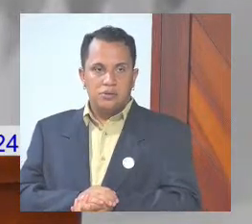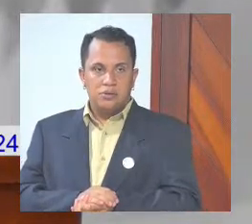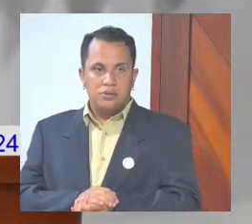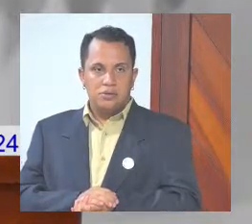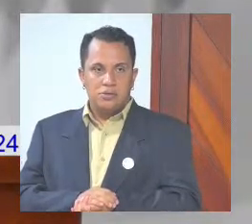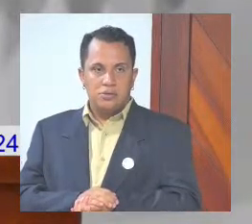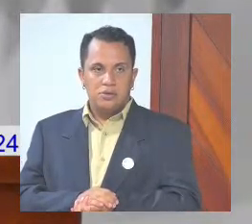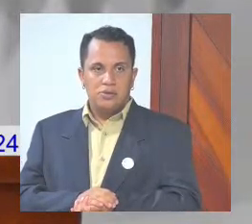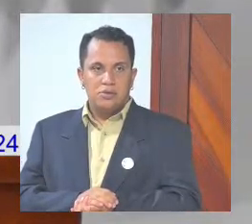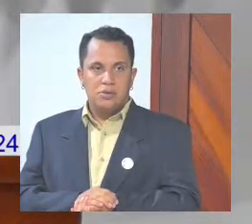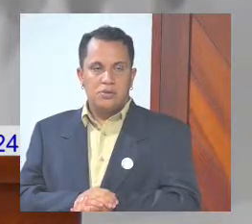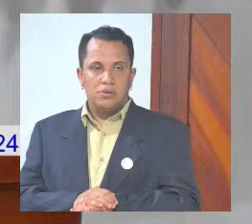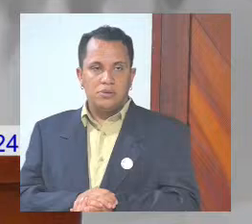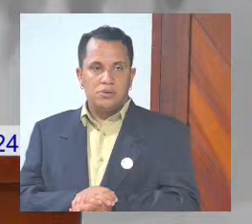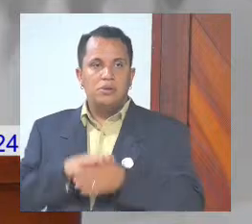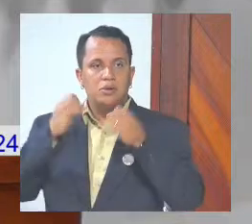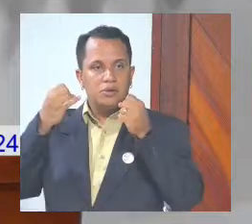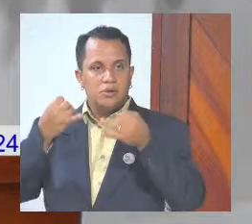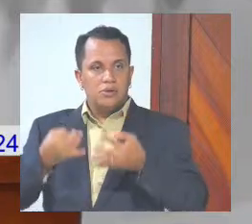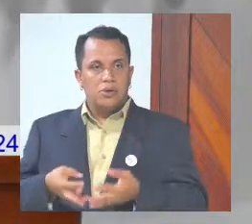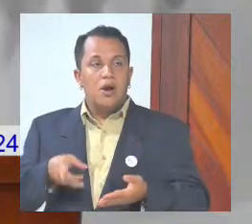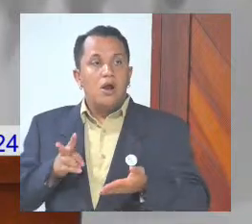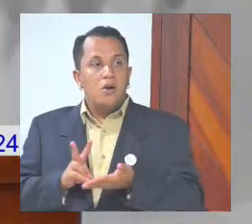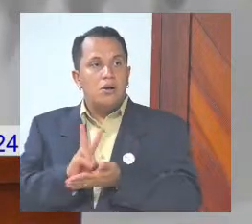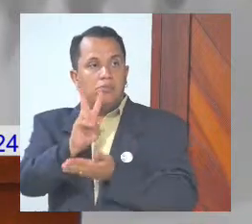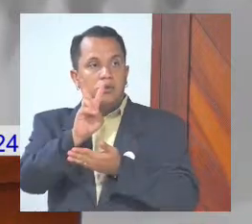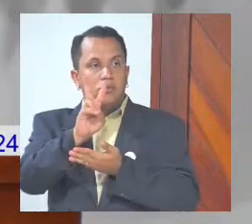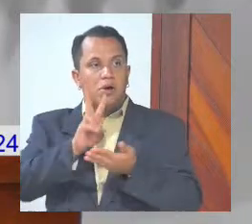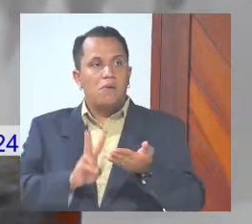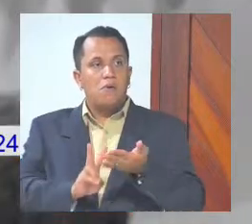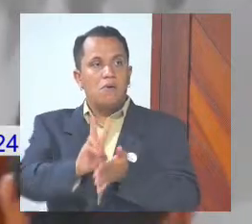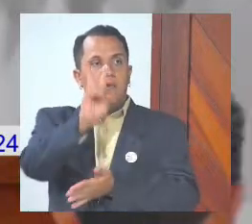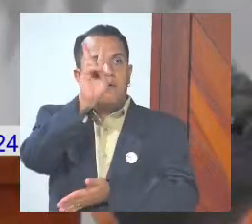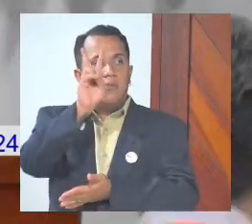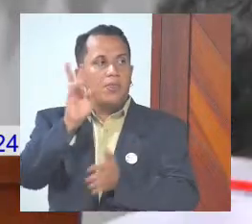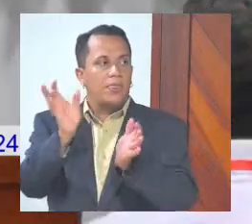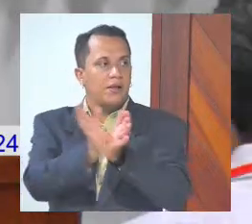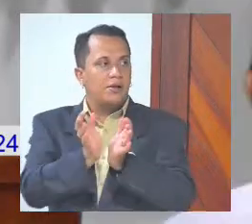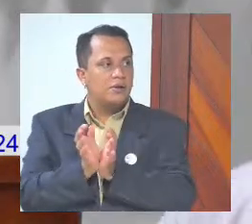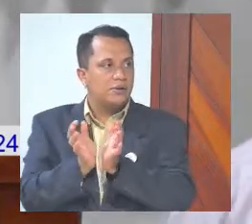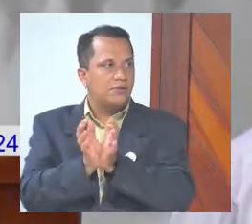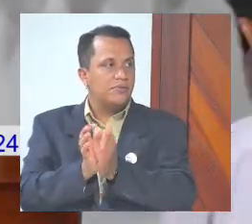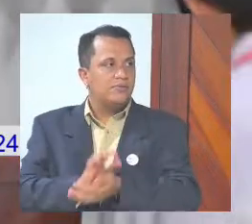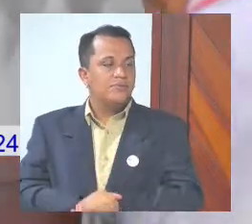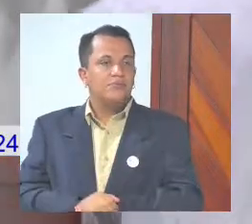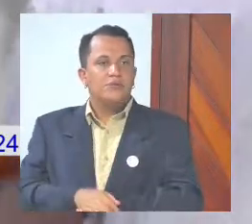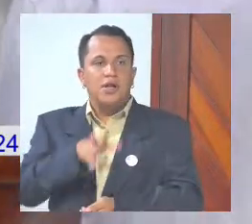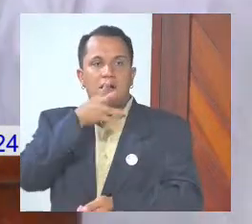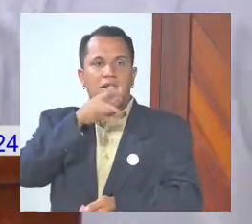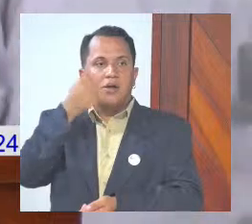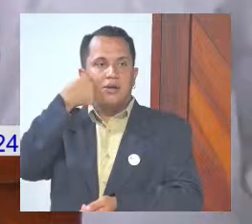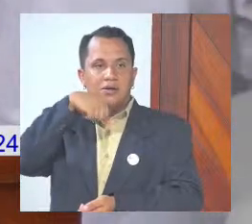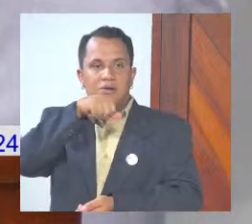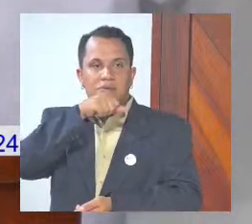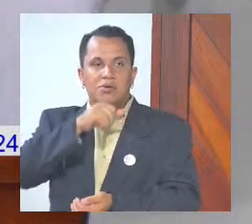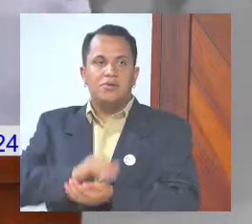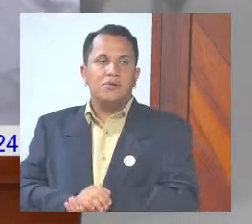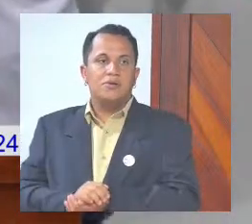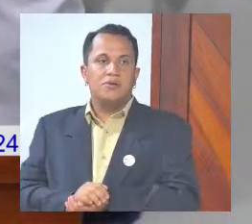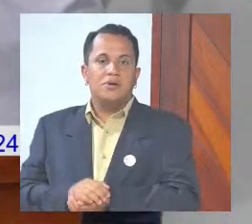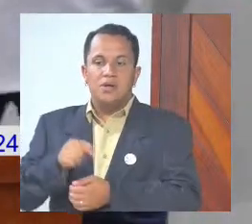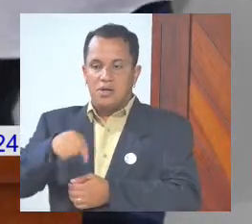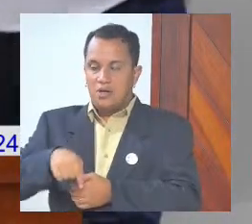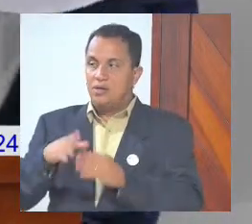Isso já é uma vitória, né? Uma vitória do povo, uma vitória dos pais de aluno, uma vitória dessa